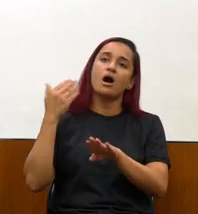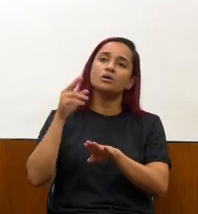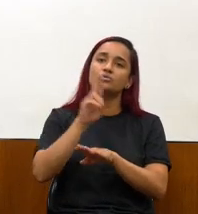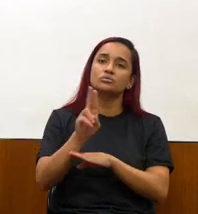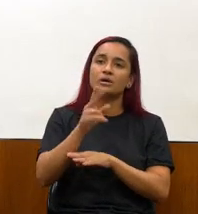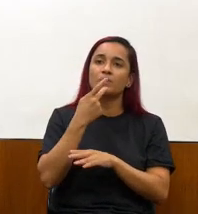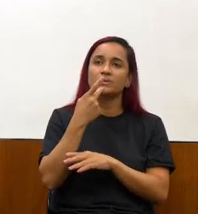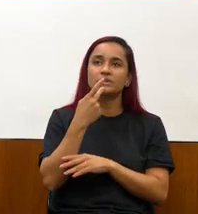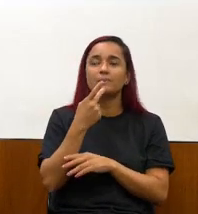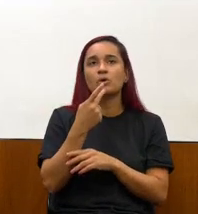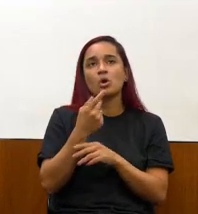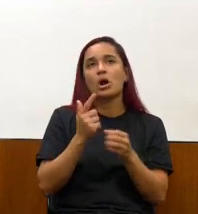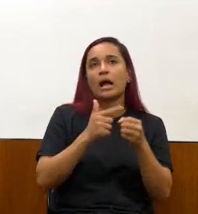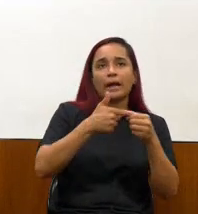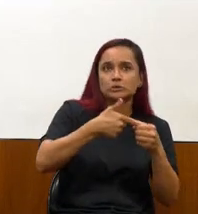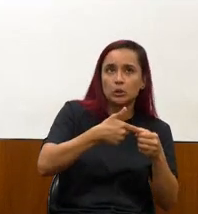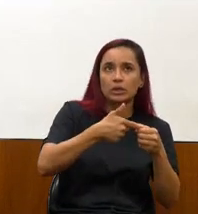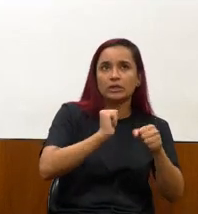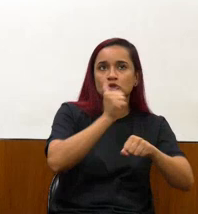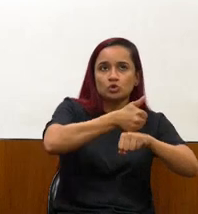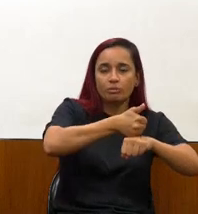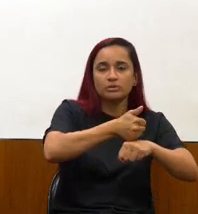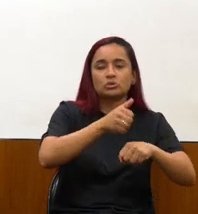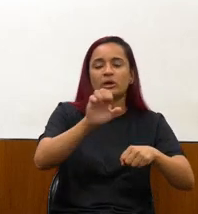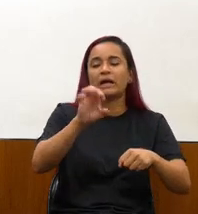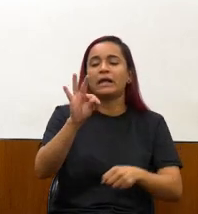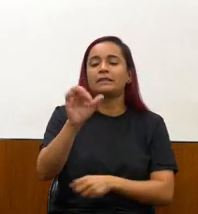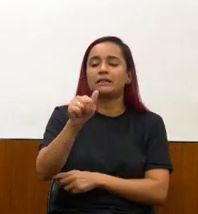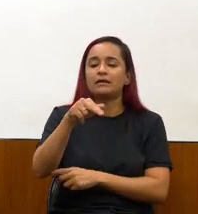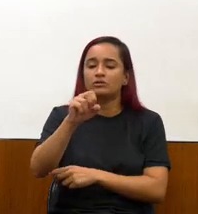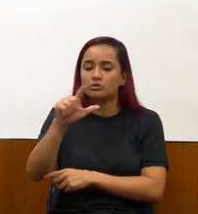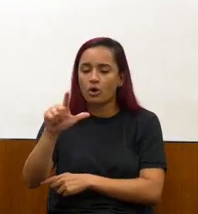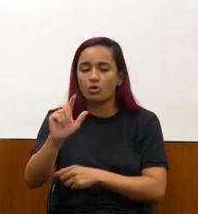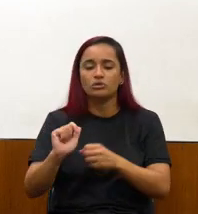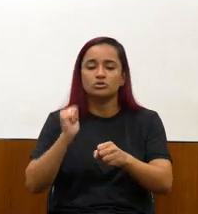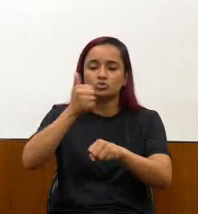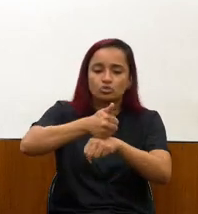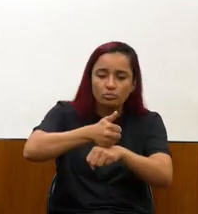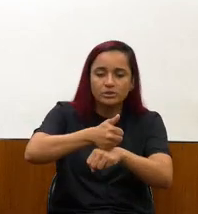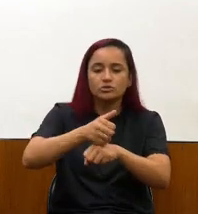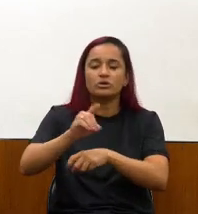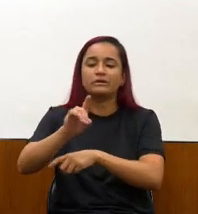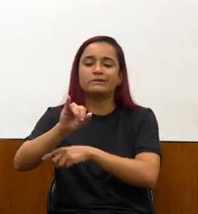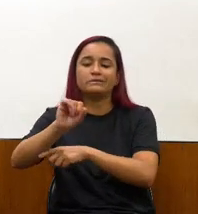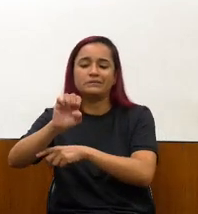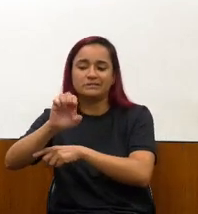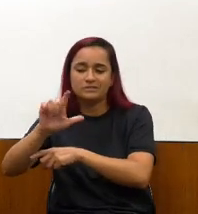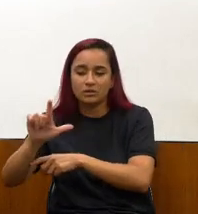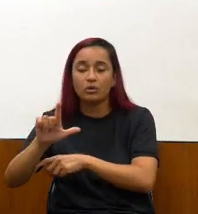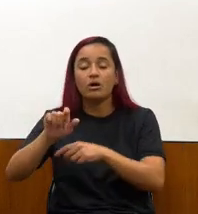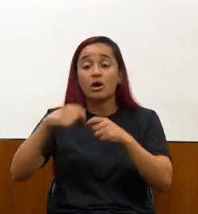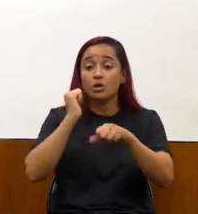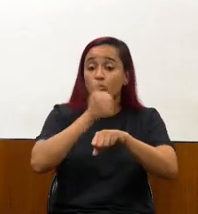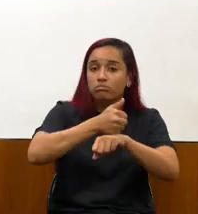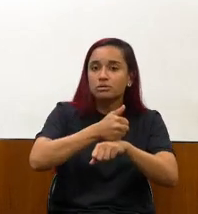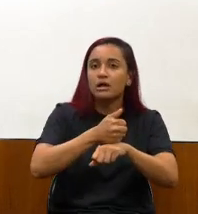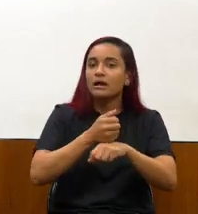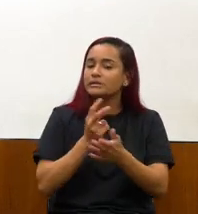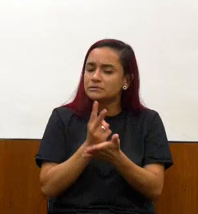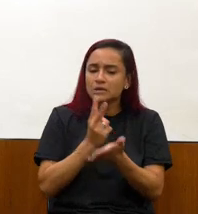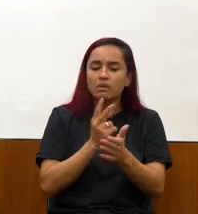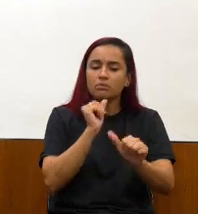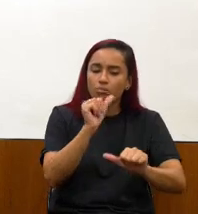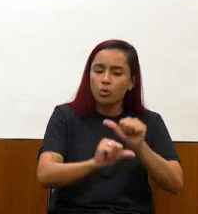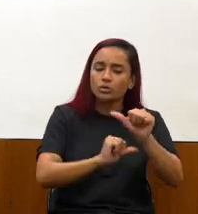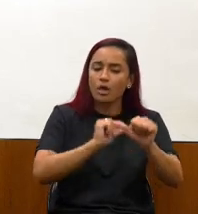gasolina, por etanol, a gente entende que esses têm que ser utilizados e têm que ser atualizados o tempo todo. E incluir o